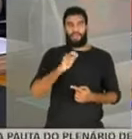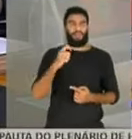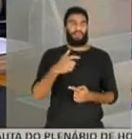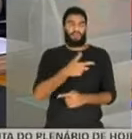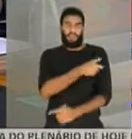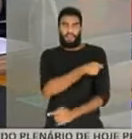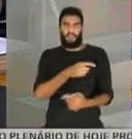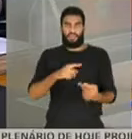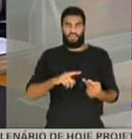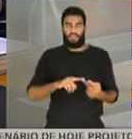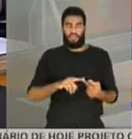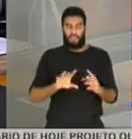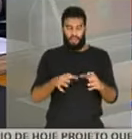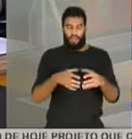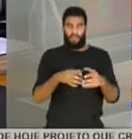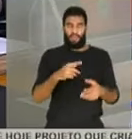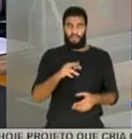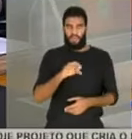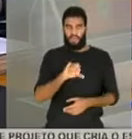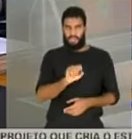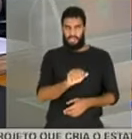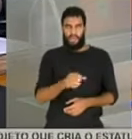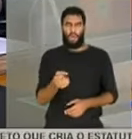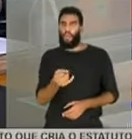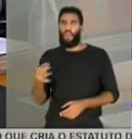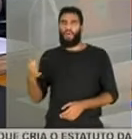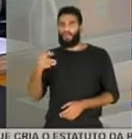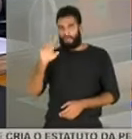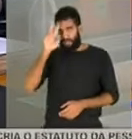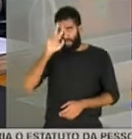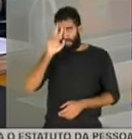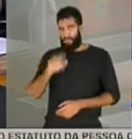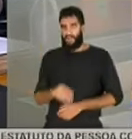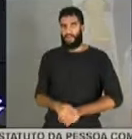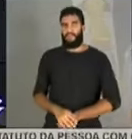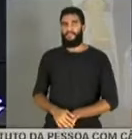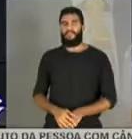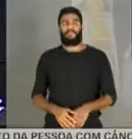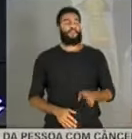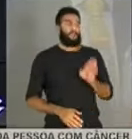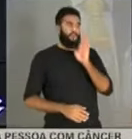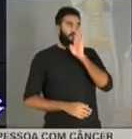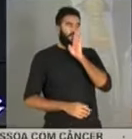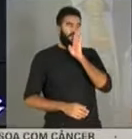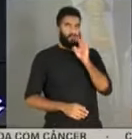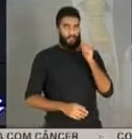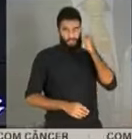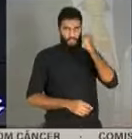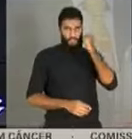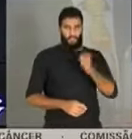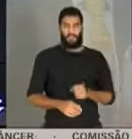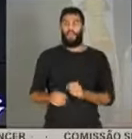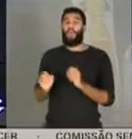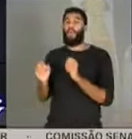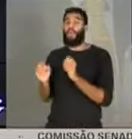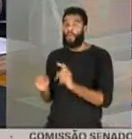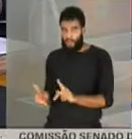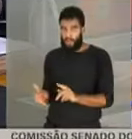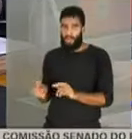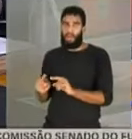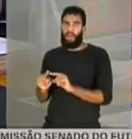Precisa, enfim. O senhor lembra quantas foram? Eu vou ficar em silêncio, senhor senador. Ok, mas foram